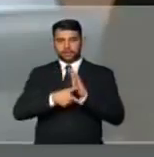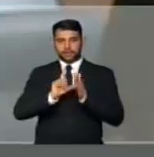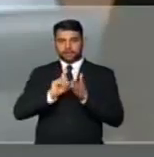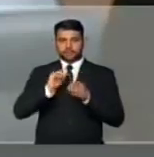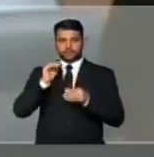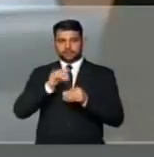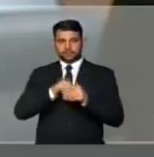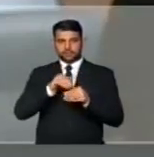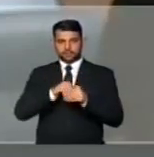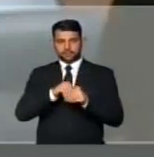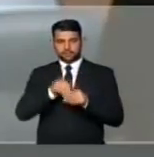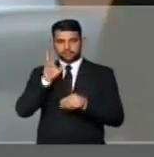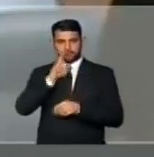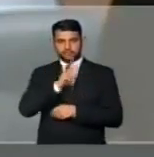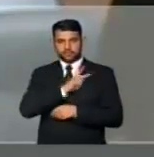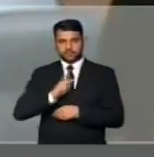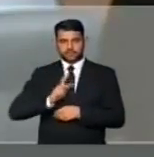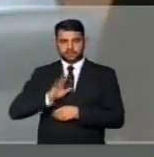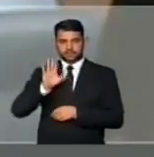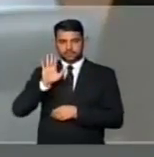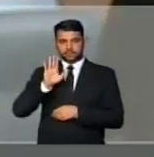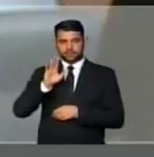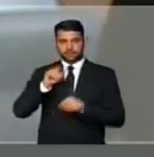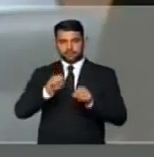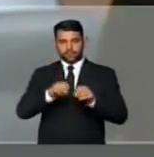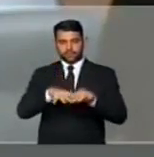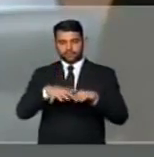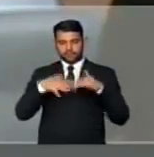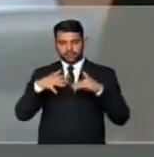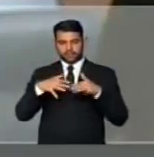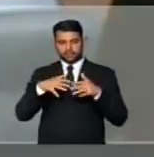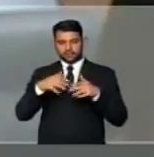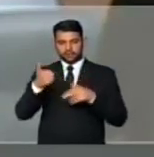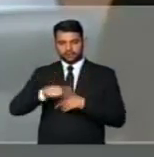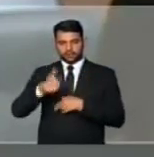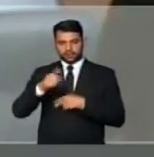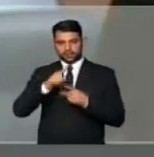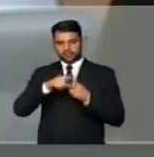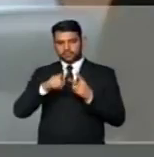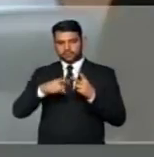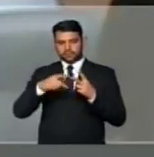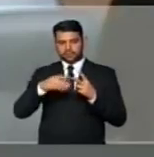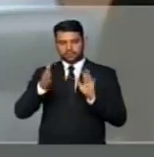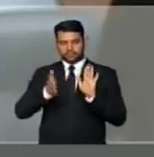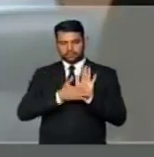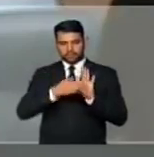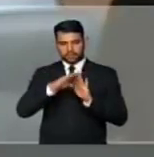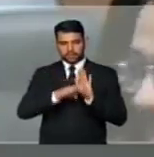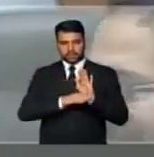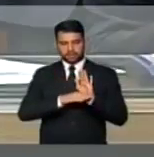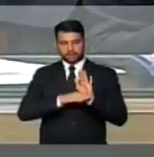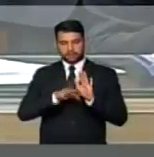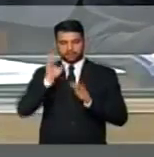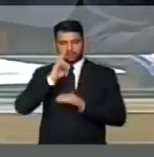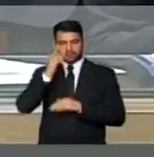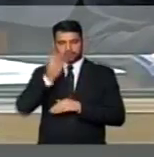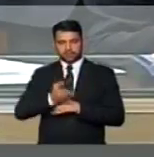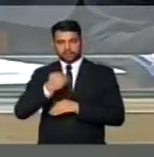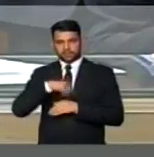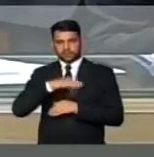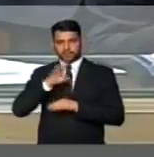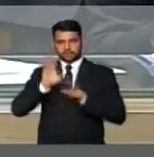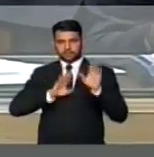antes da votação. Mas, senhor presidente, o plenário vai apreciar duas vezes a mesma matéria? Não é a mesma matéria. Vossa Excelência está... Presidente,